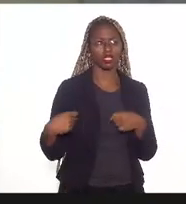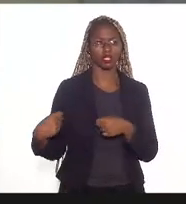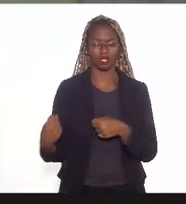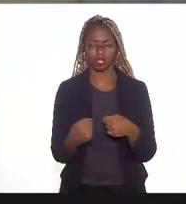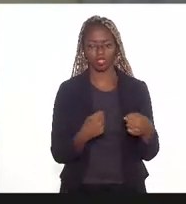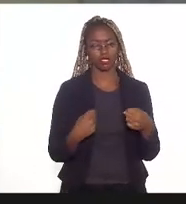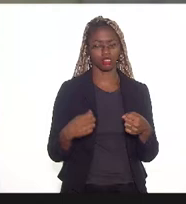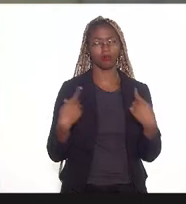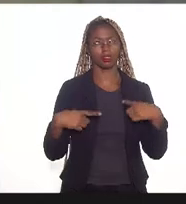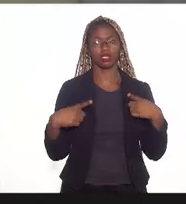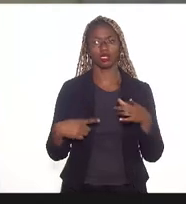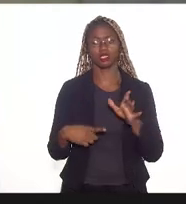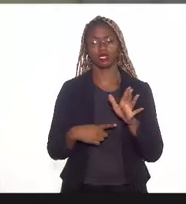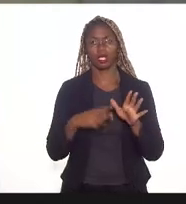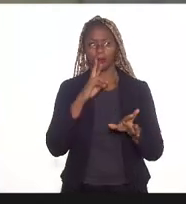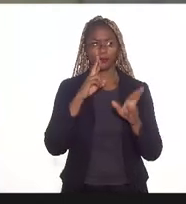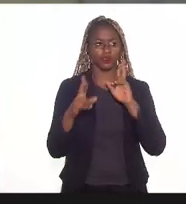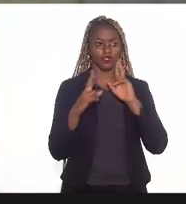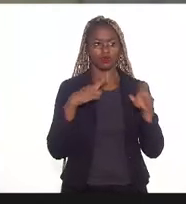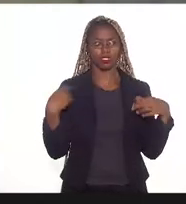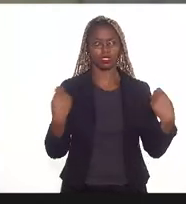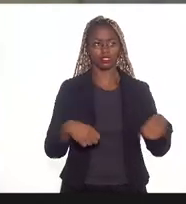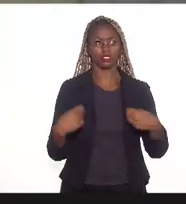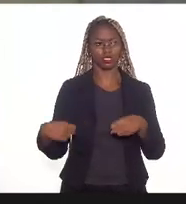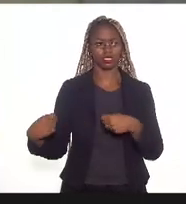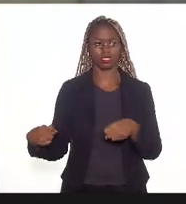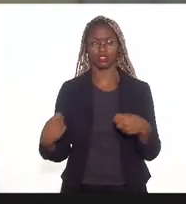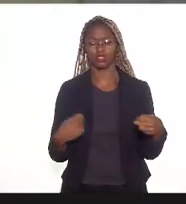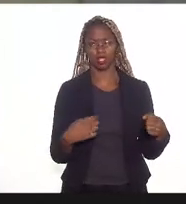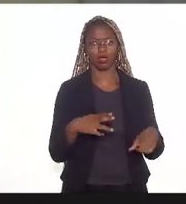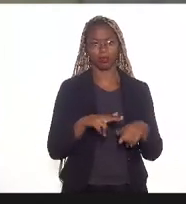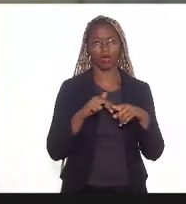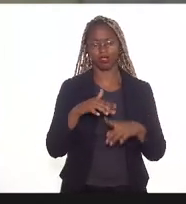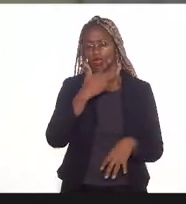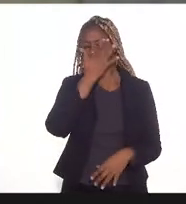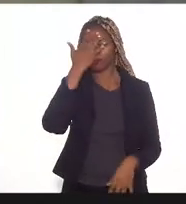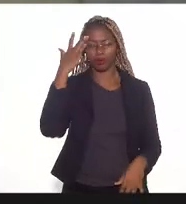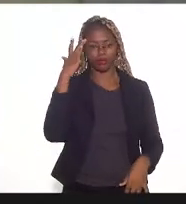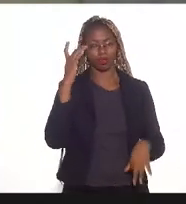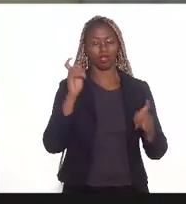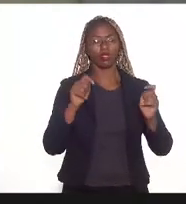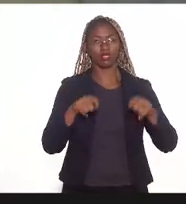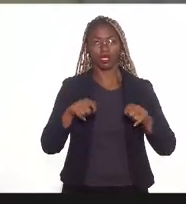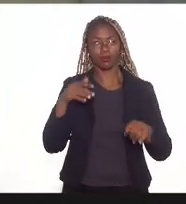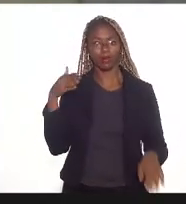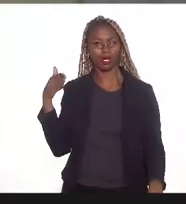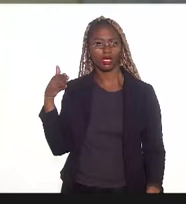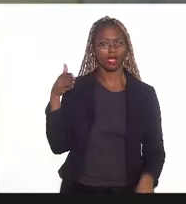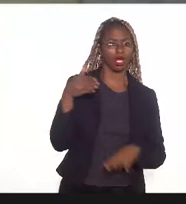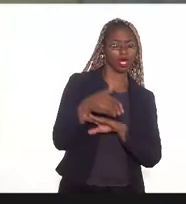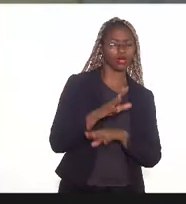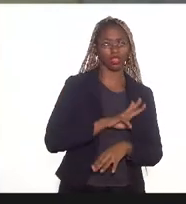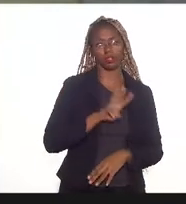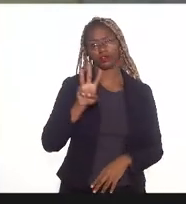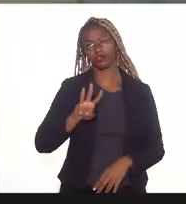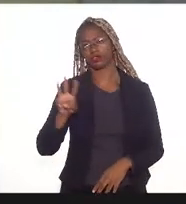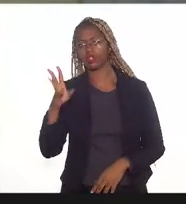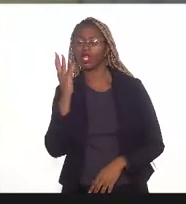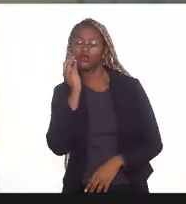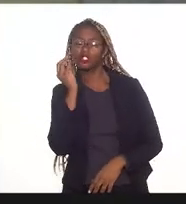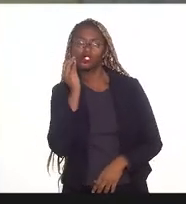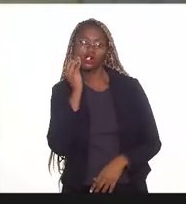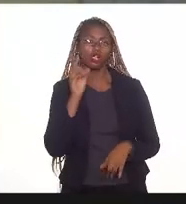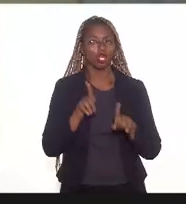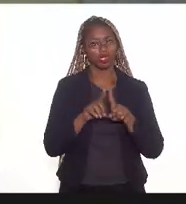que responder essas demandas, para que as pessoas possam, né, acessar esse site e tentar